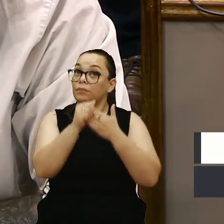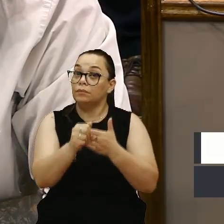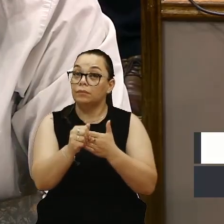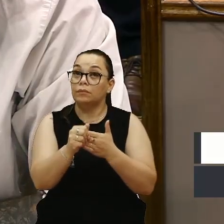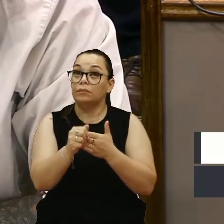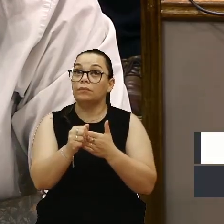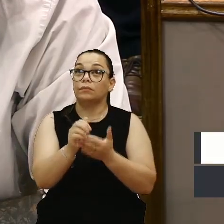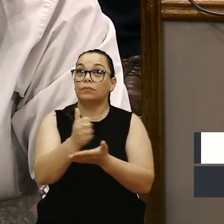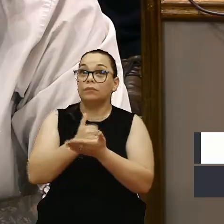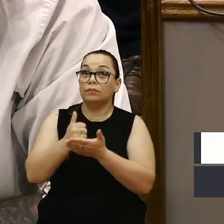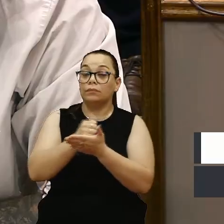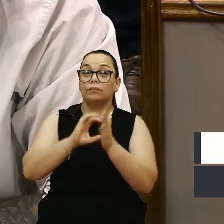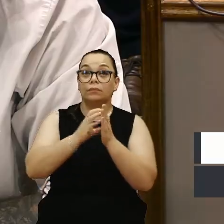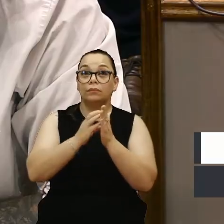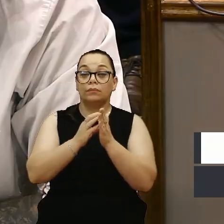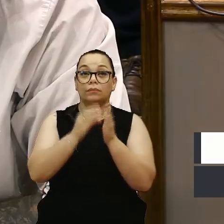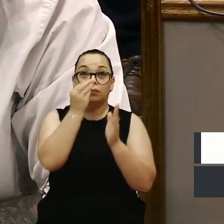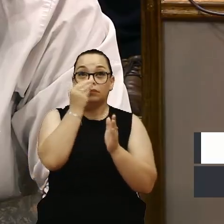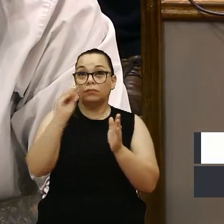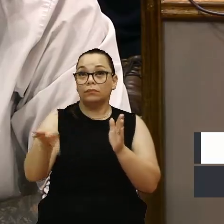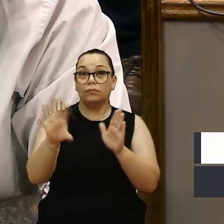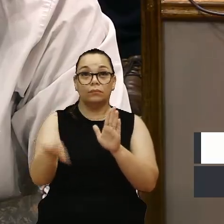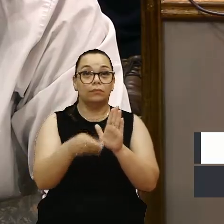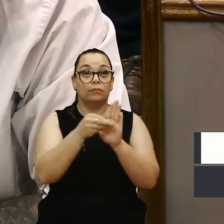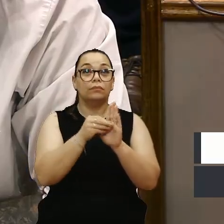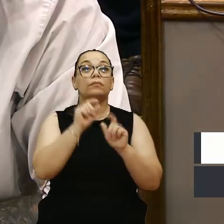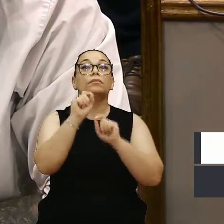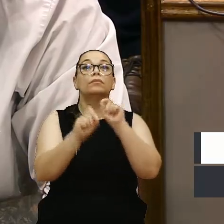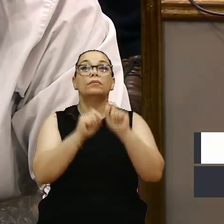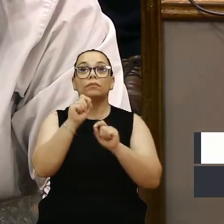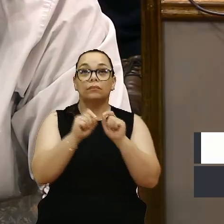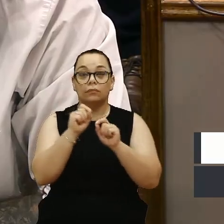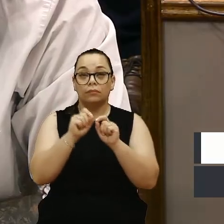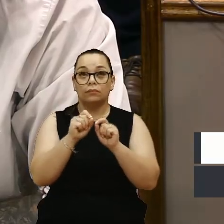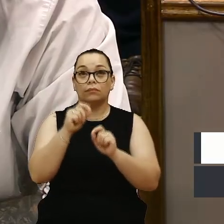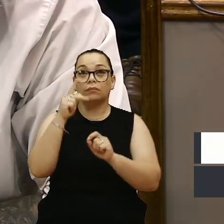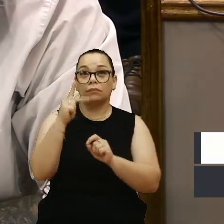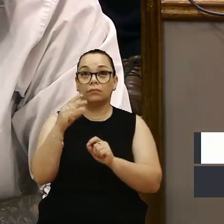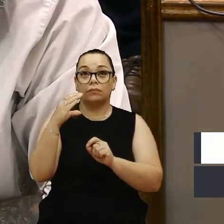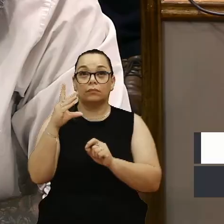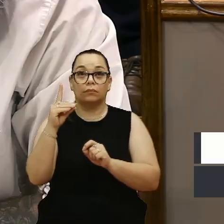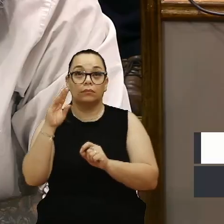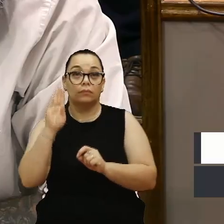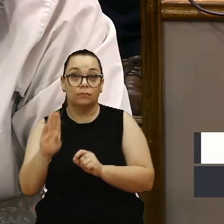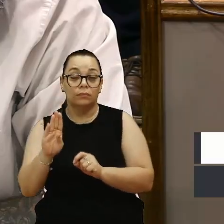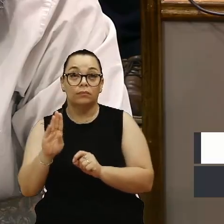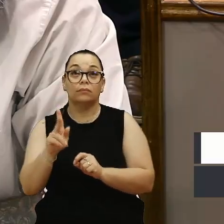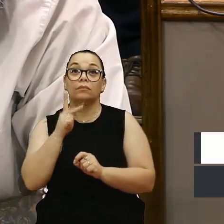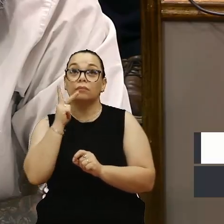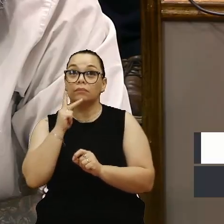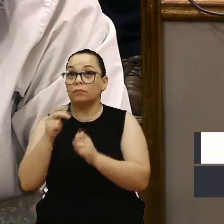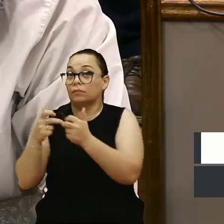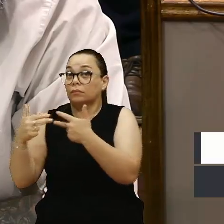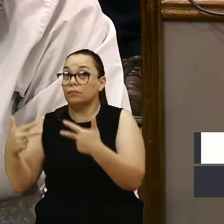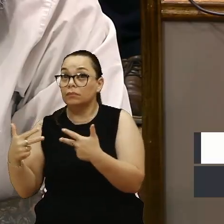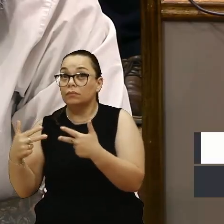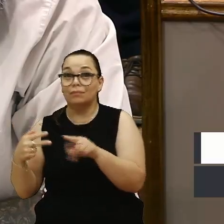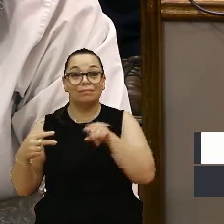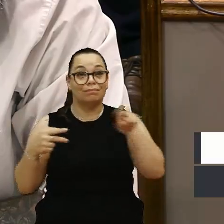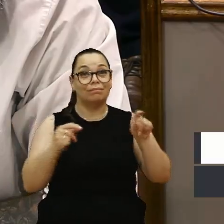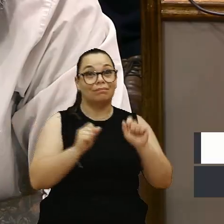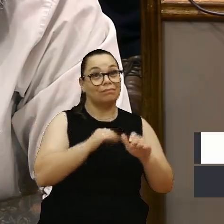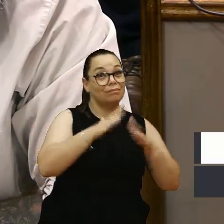governo a rejeitar a emenda, tendo em vista que a bancada do PCdoB fala um negócio,